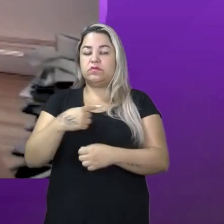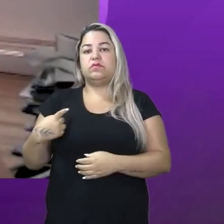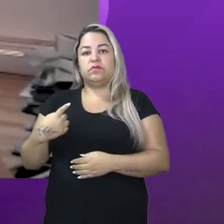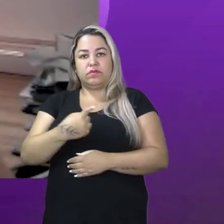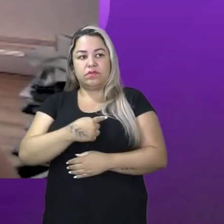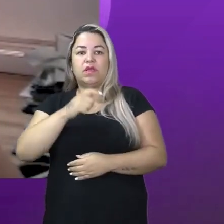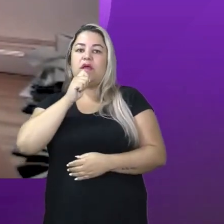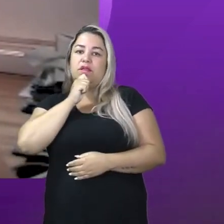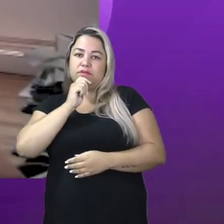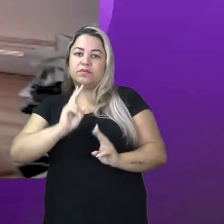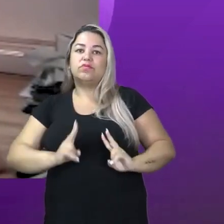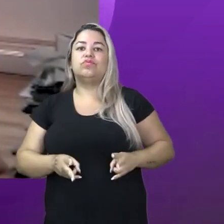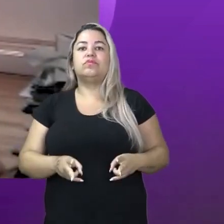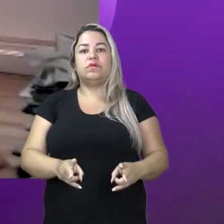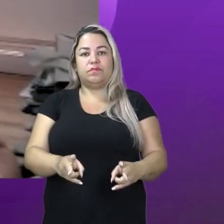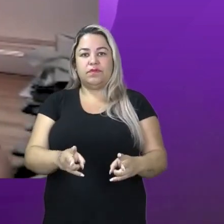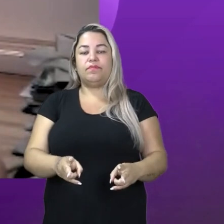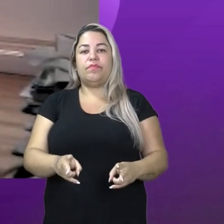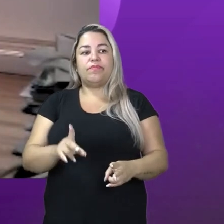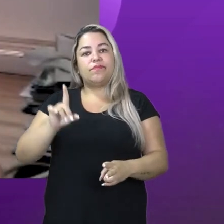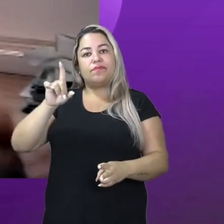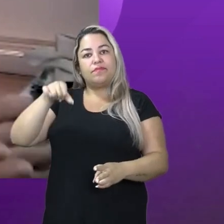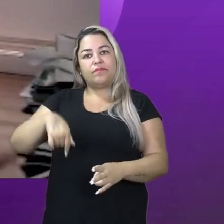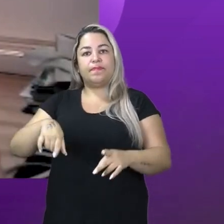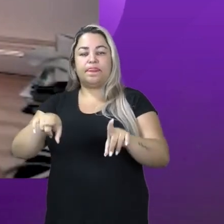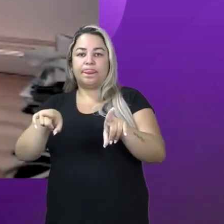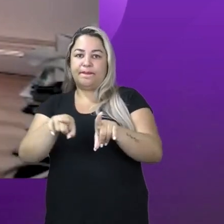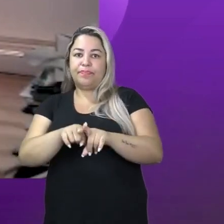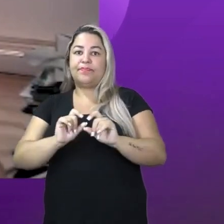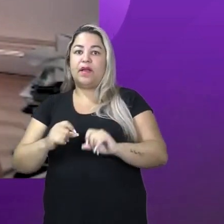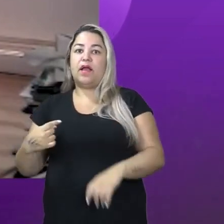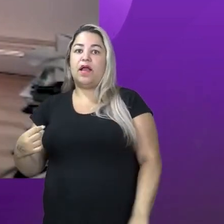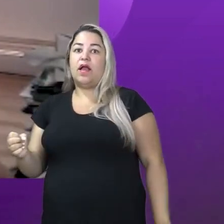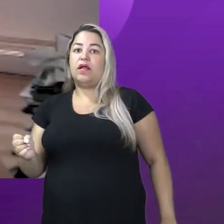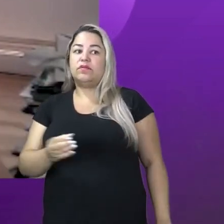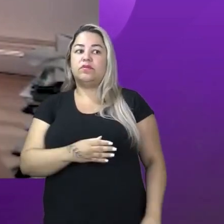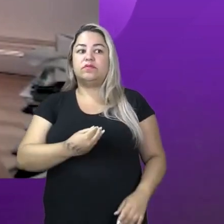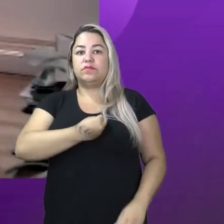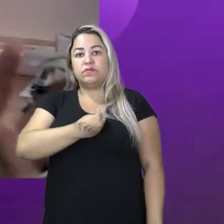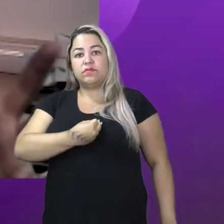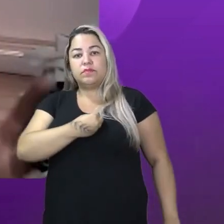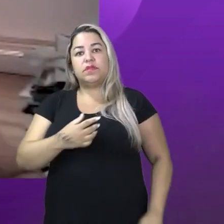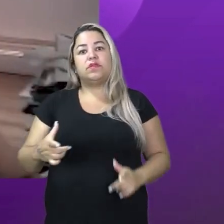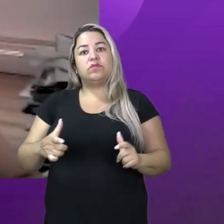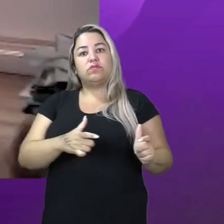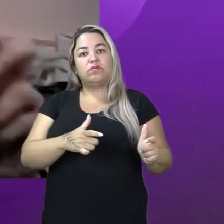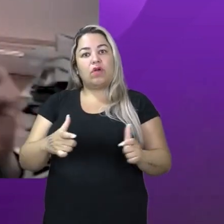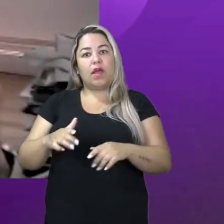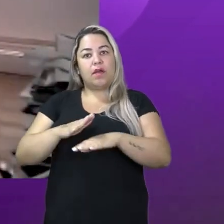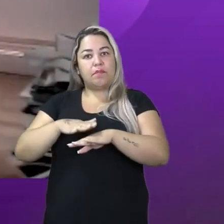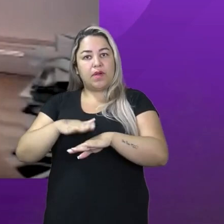ainda continua sendo concentrada a nossa presença nesses setores